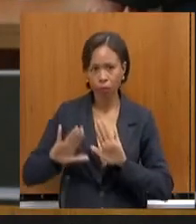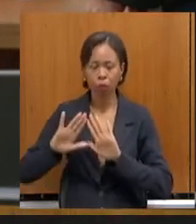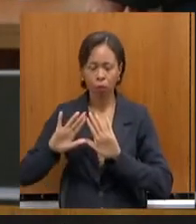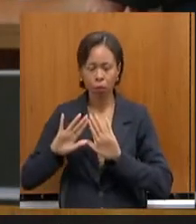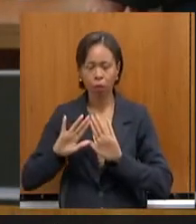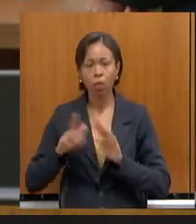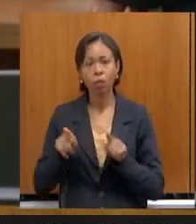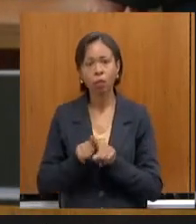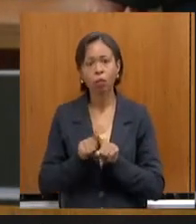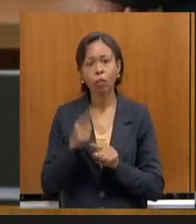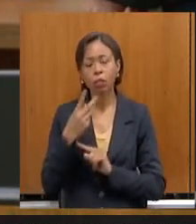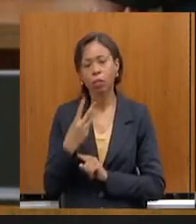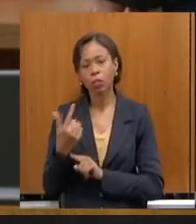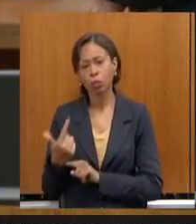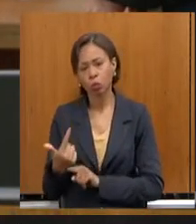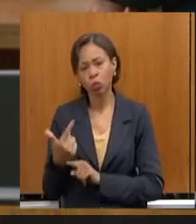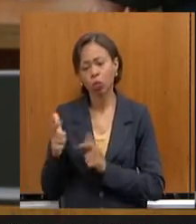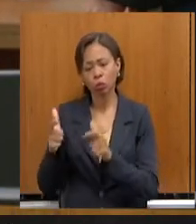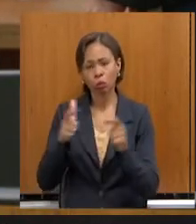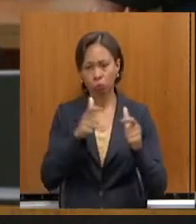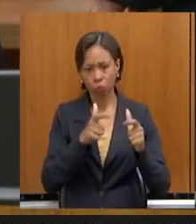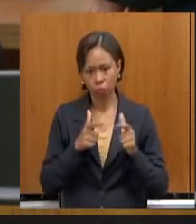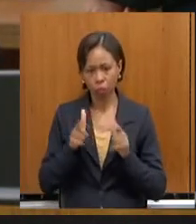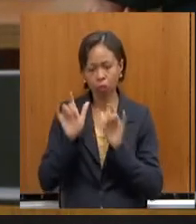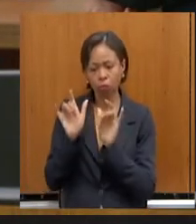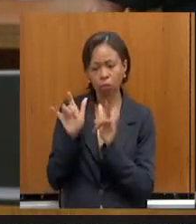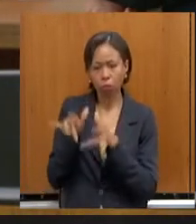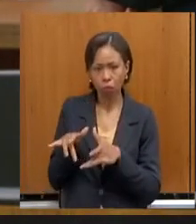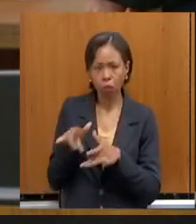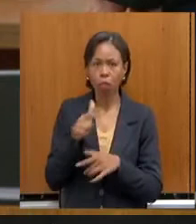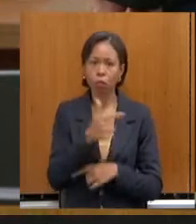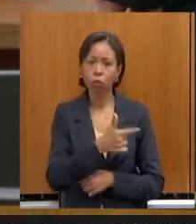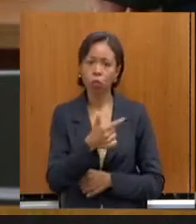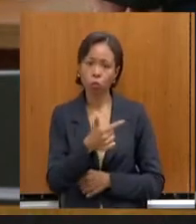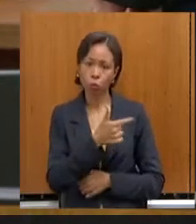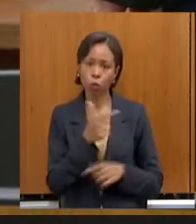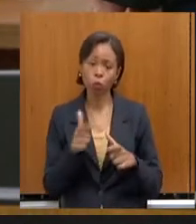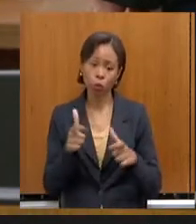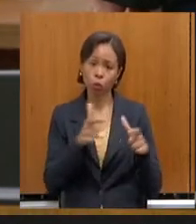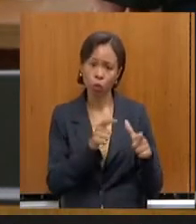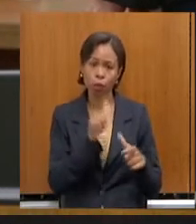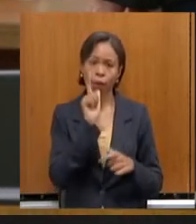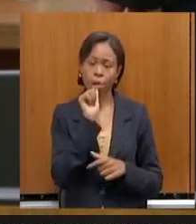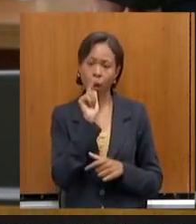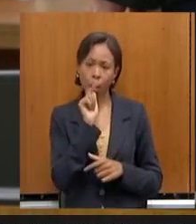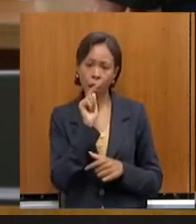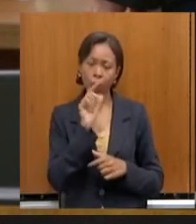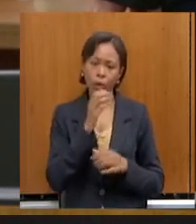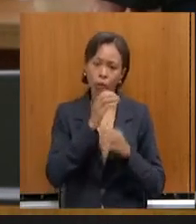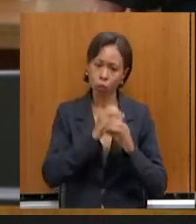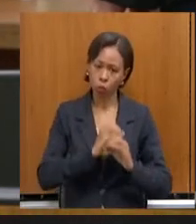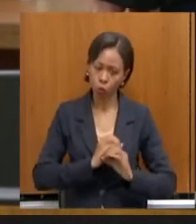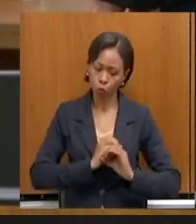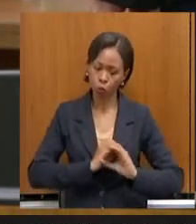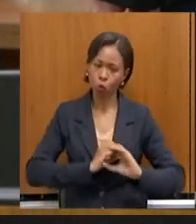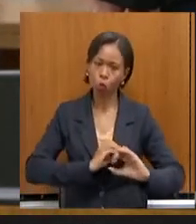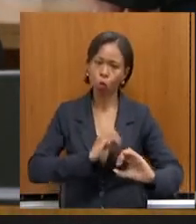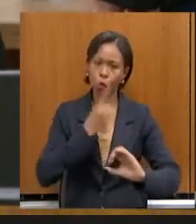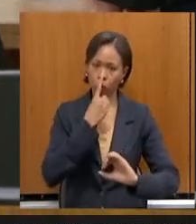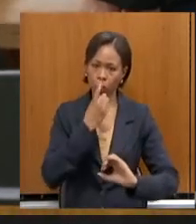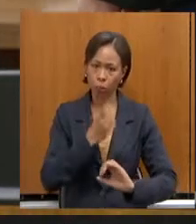32 unidades de gestão de resíduos sólidos e 22 unidades de água e esgoto